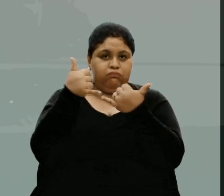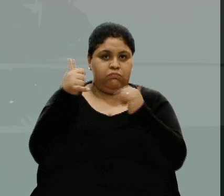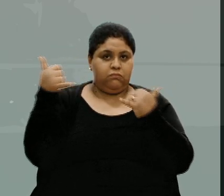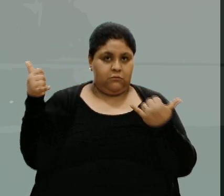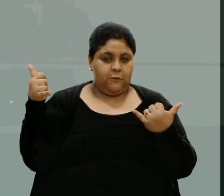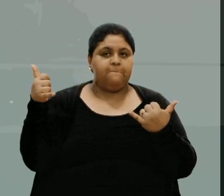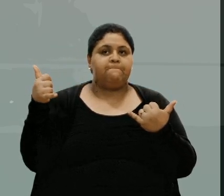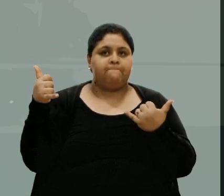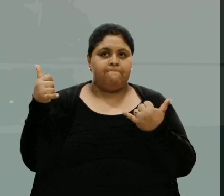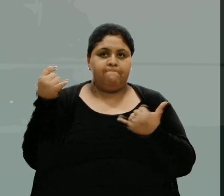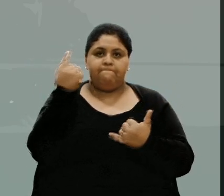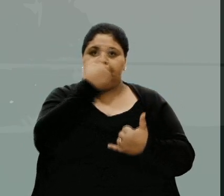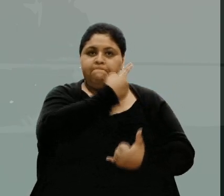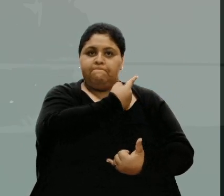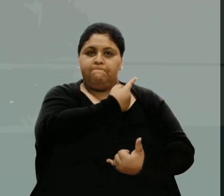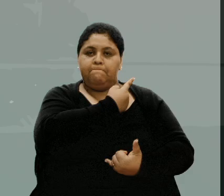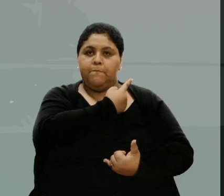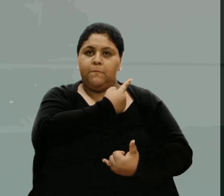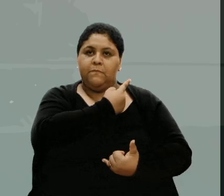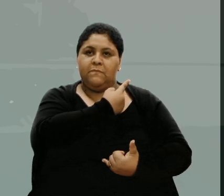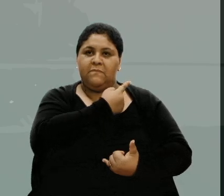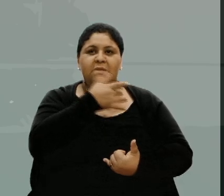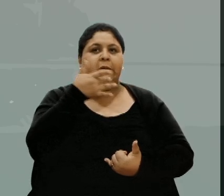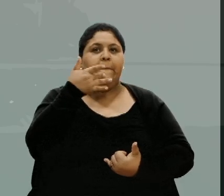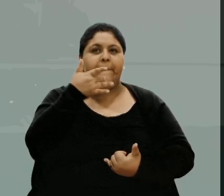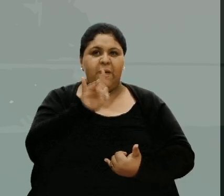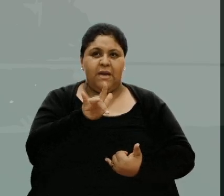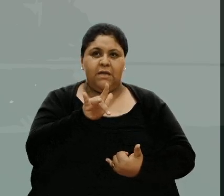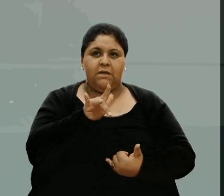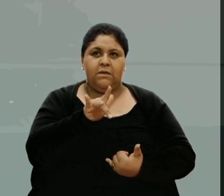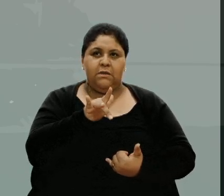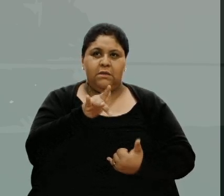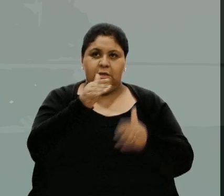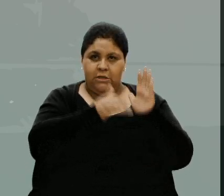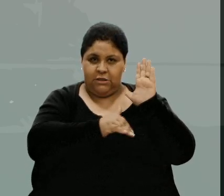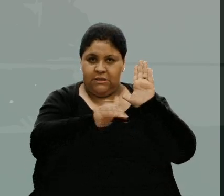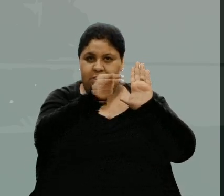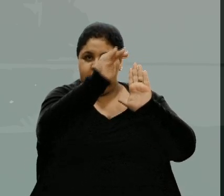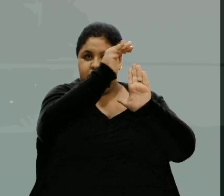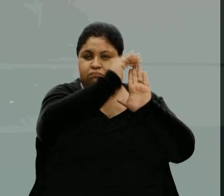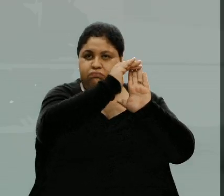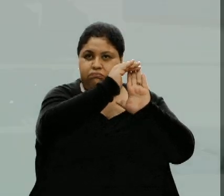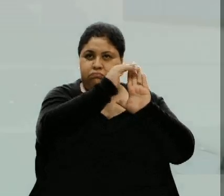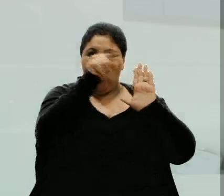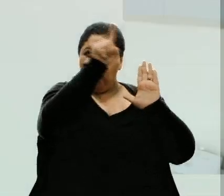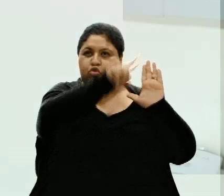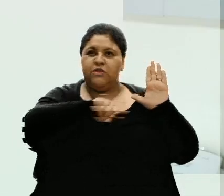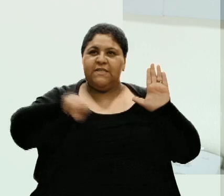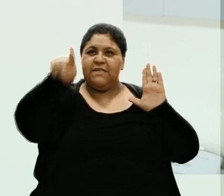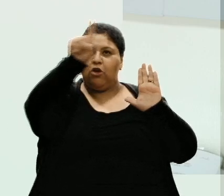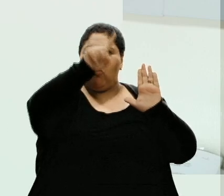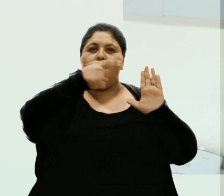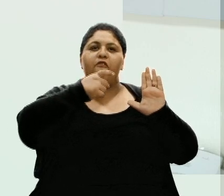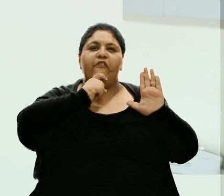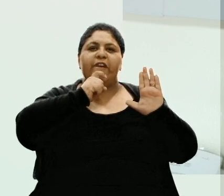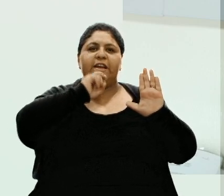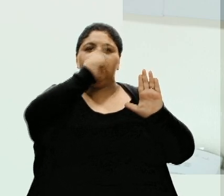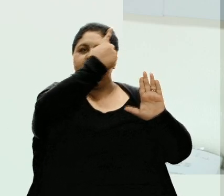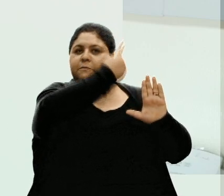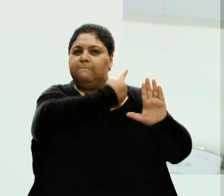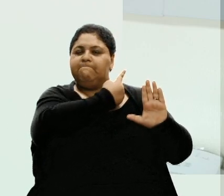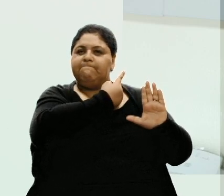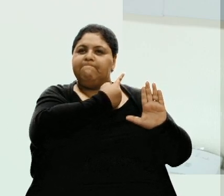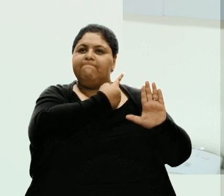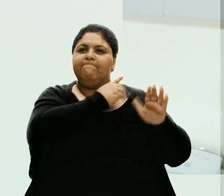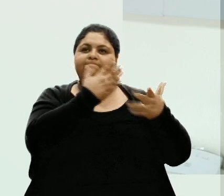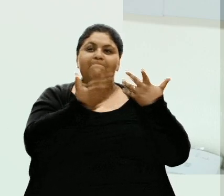fiação. Esta parte branca ali, que está em cima daquela, foi uma